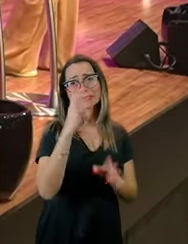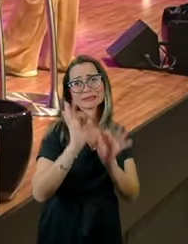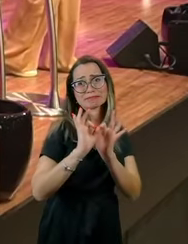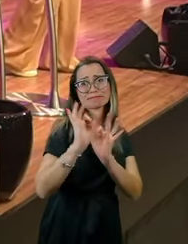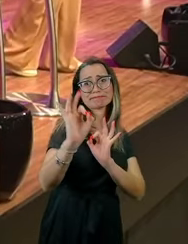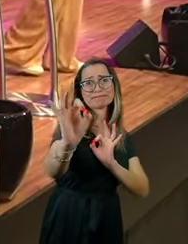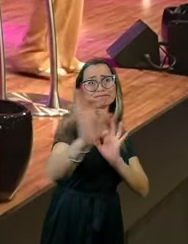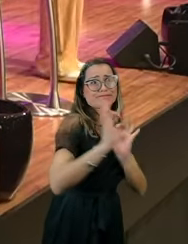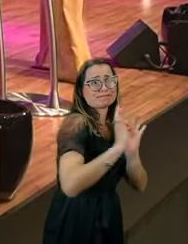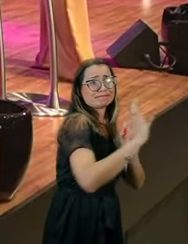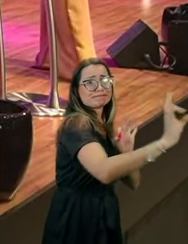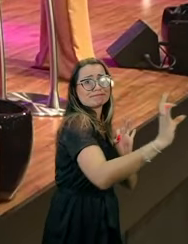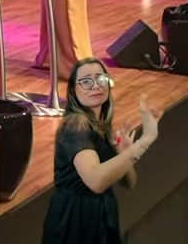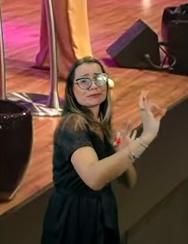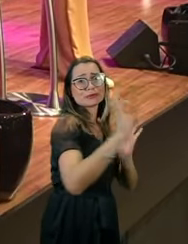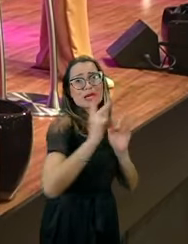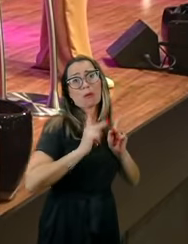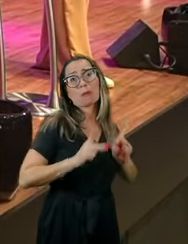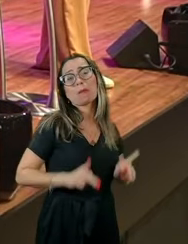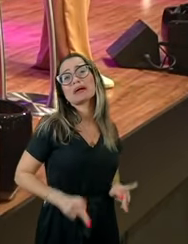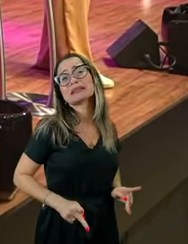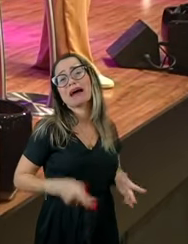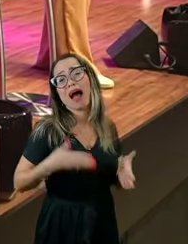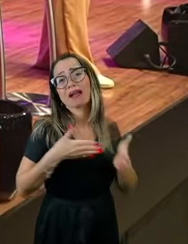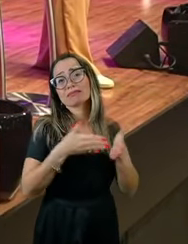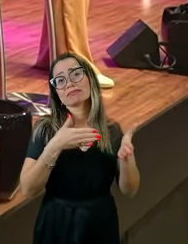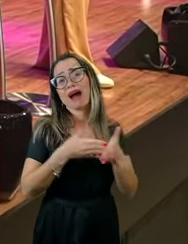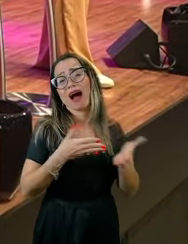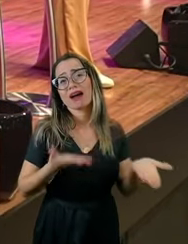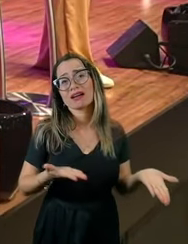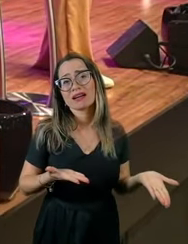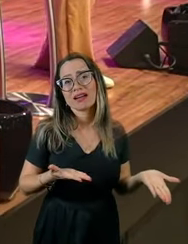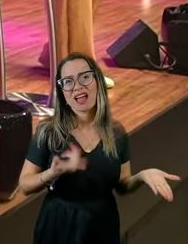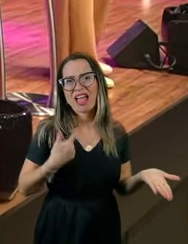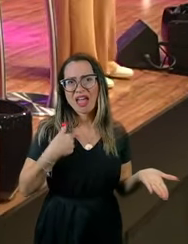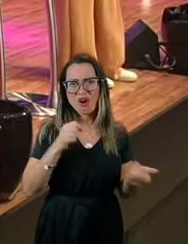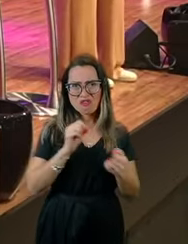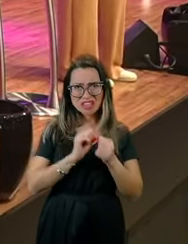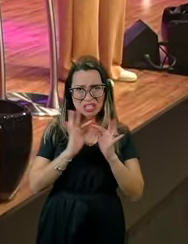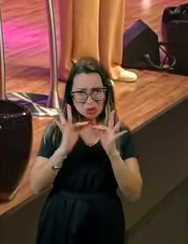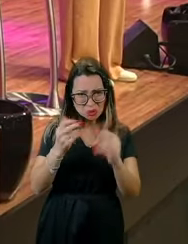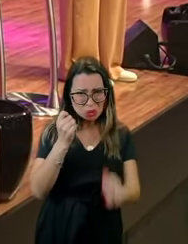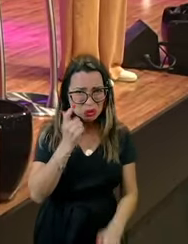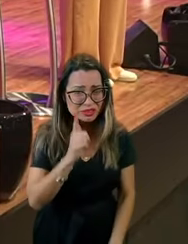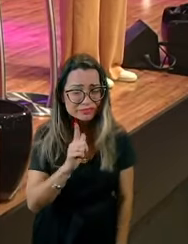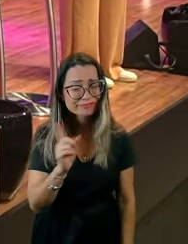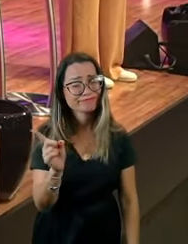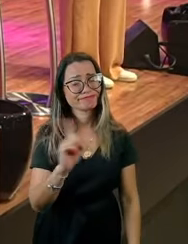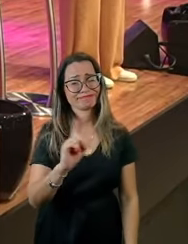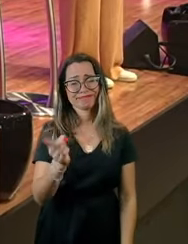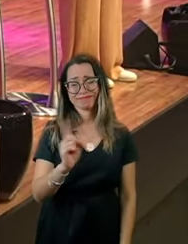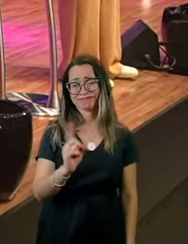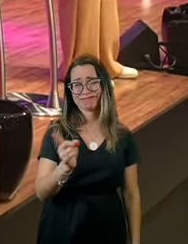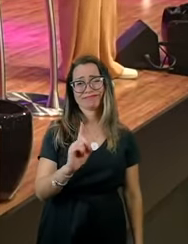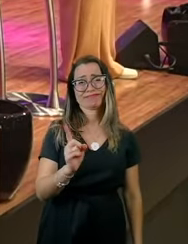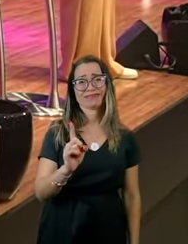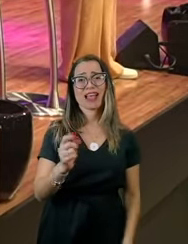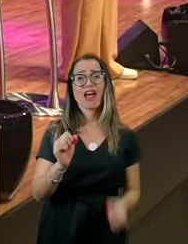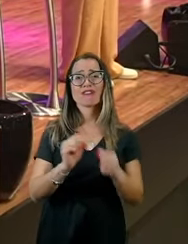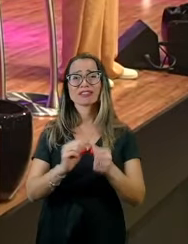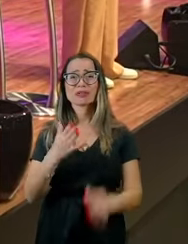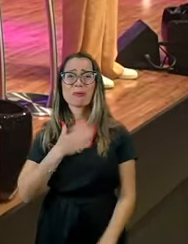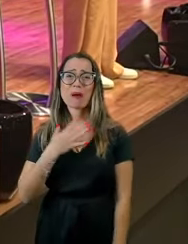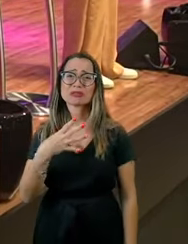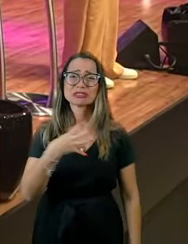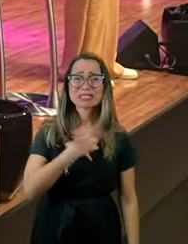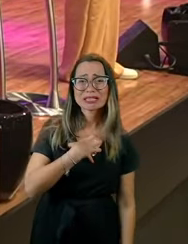ele é limitado. A gente não consegue fazer tudo. E mesmo que eu tentasse conectar todo mundo, ou fazer do meu jeito, eu não